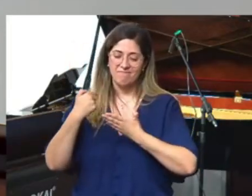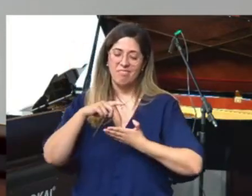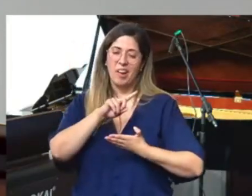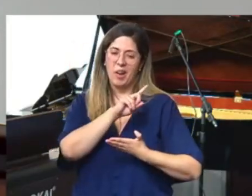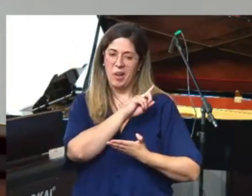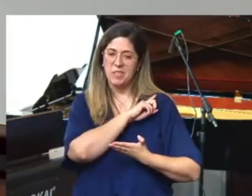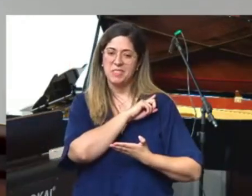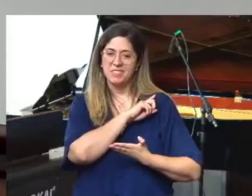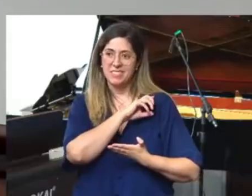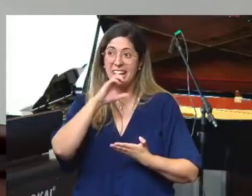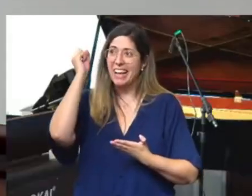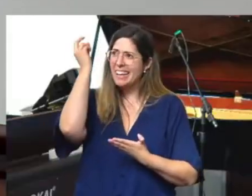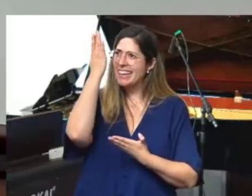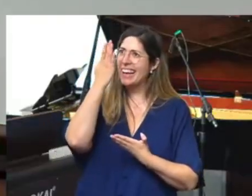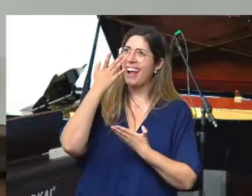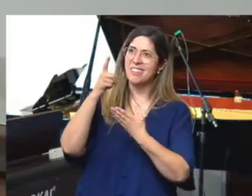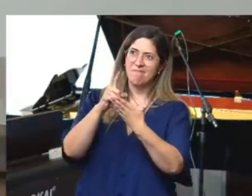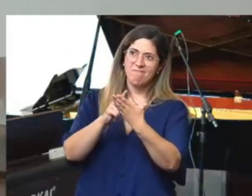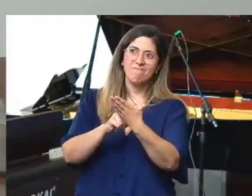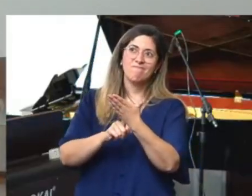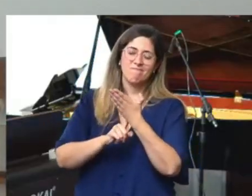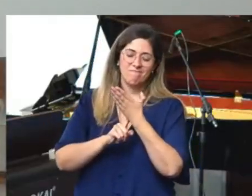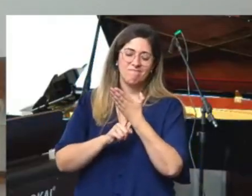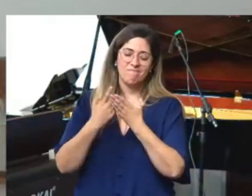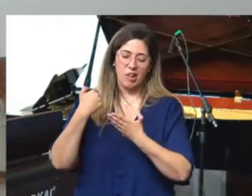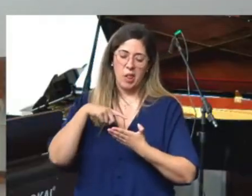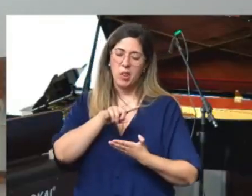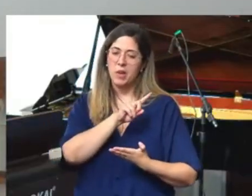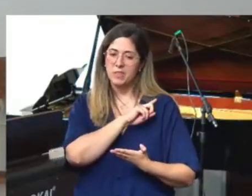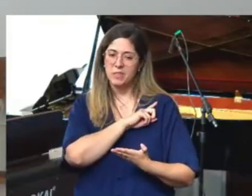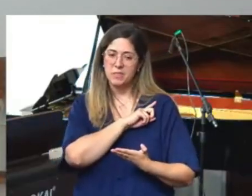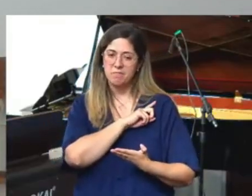Porque a graça de Deus se manifestou.